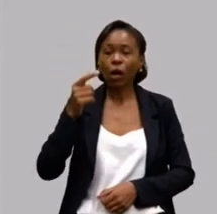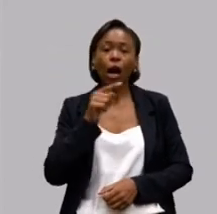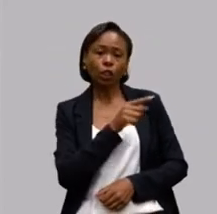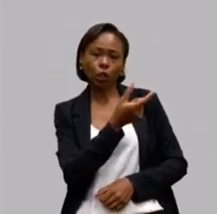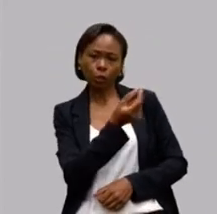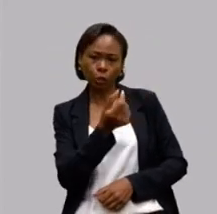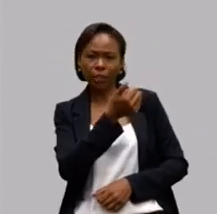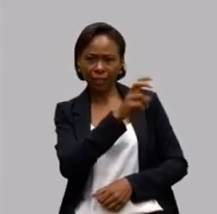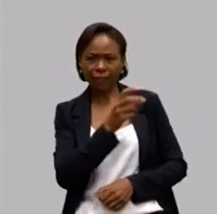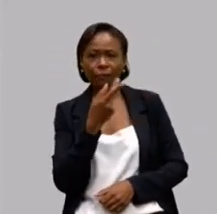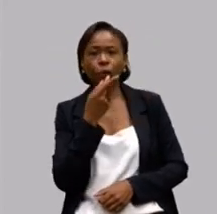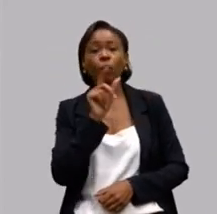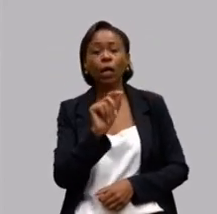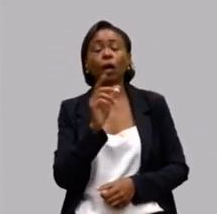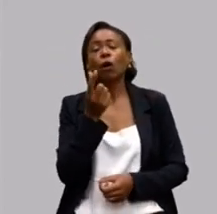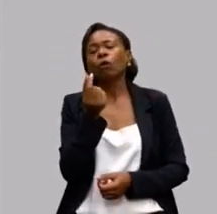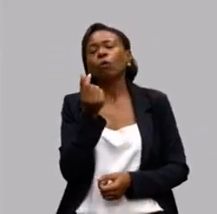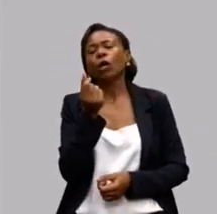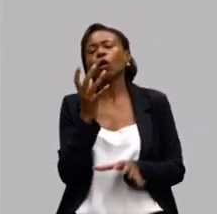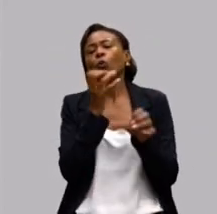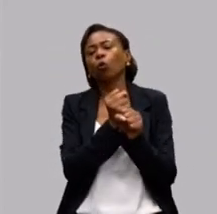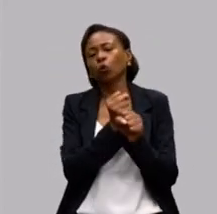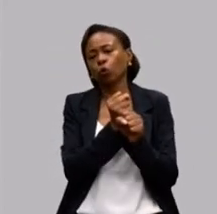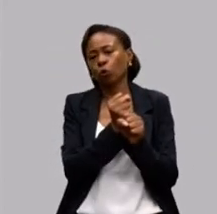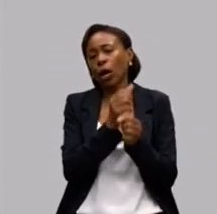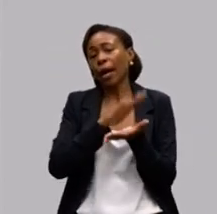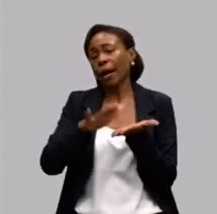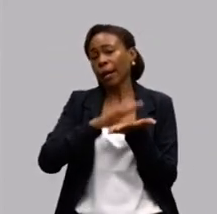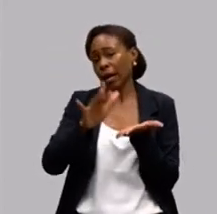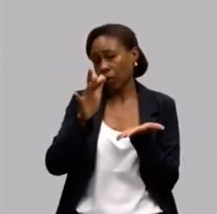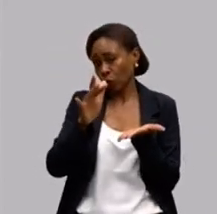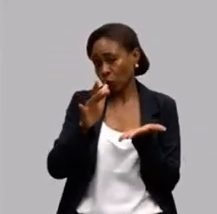valores brutos gastos com a União, R$